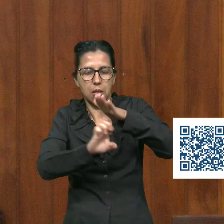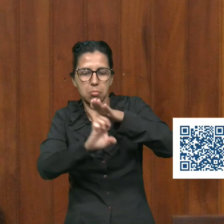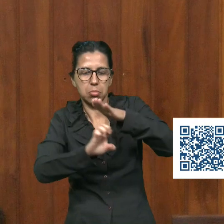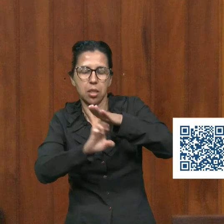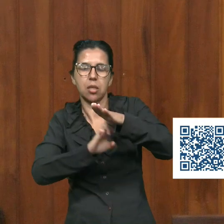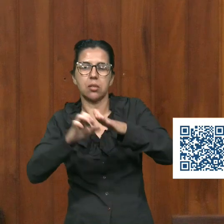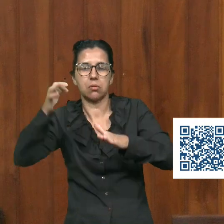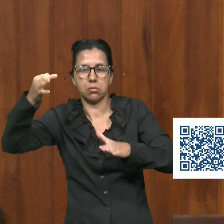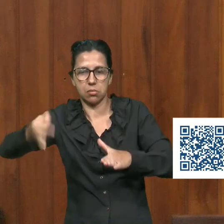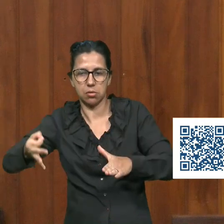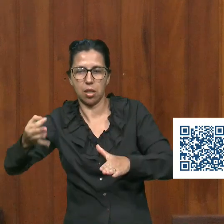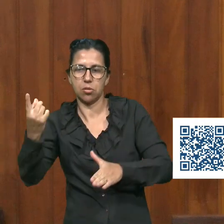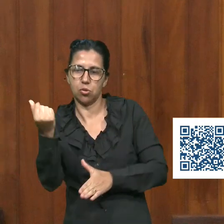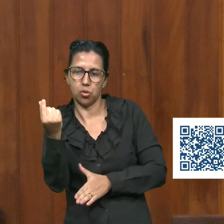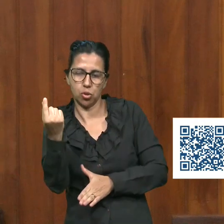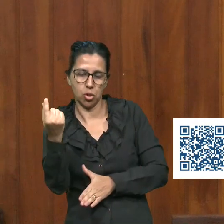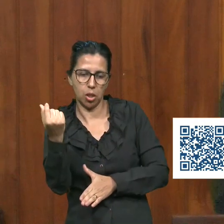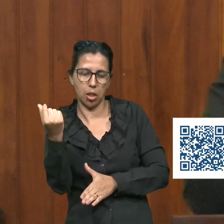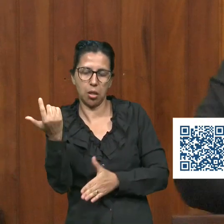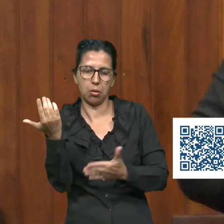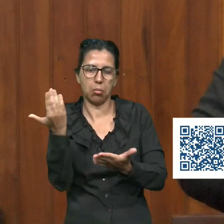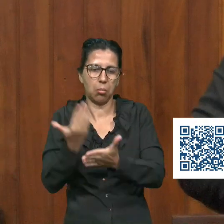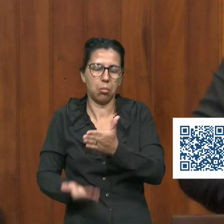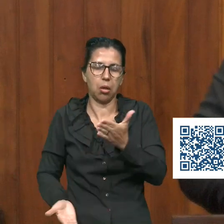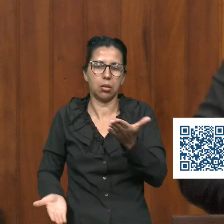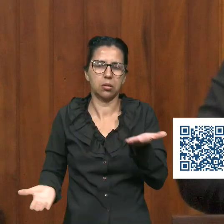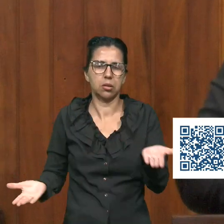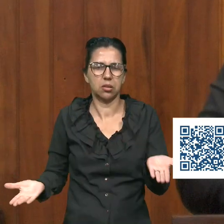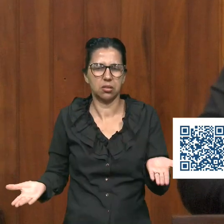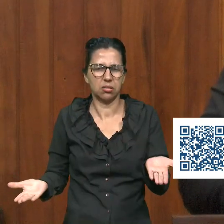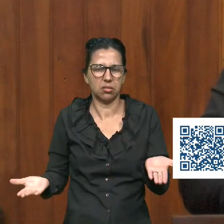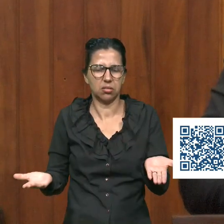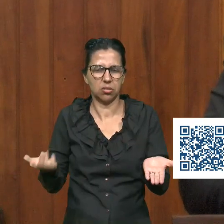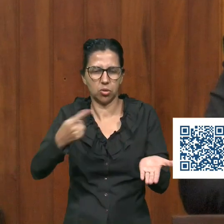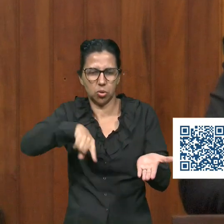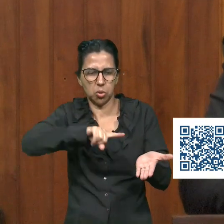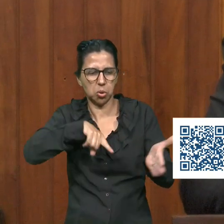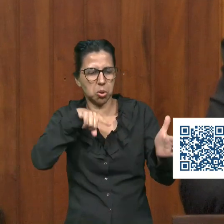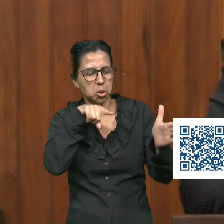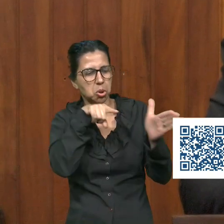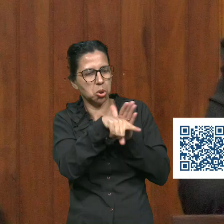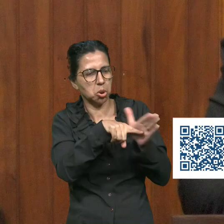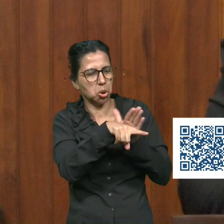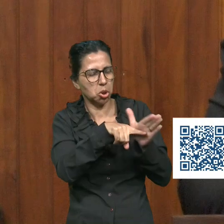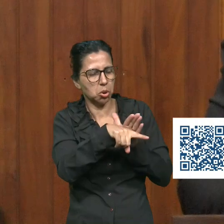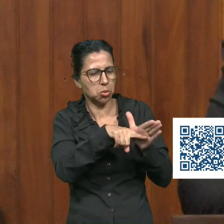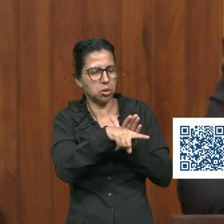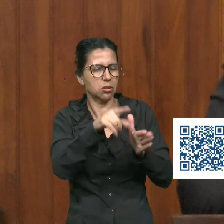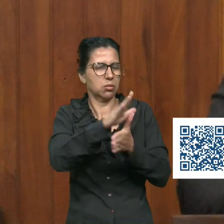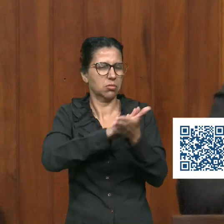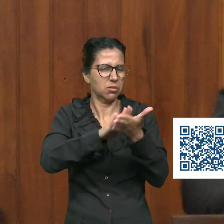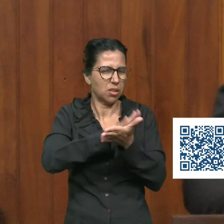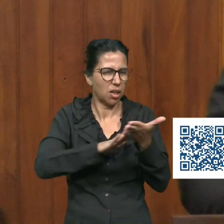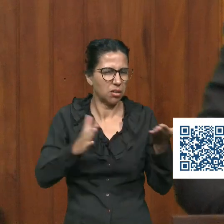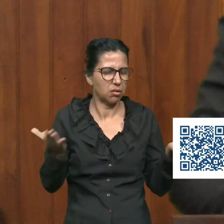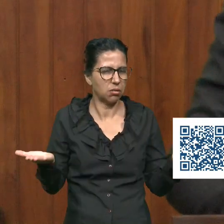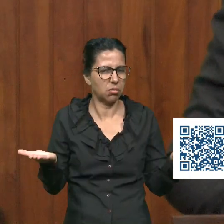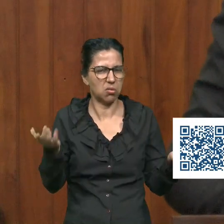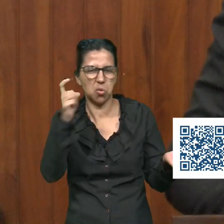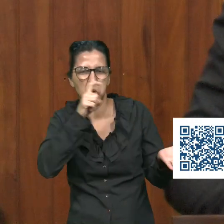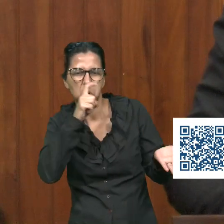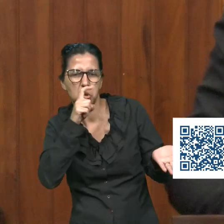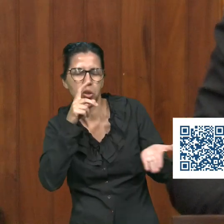honesta, decente. E a gente sequer vai abrir investigação para apurar se isso é verdade ou é mentira.